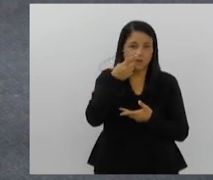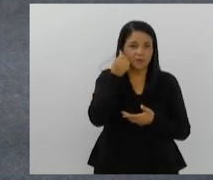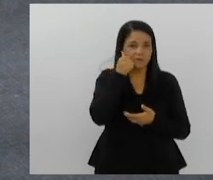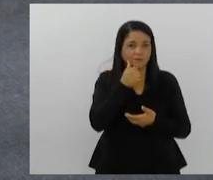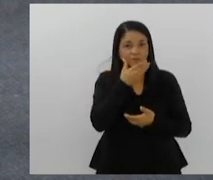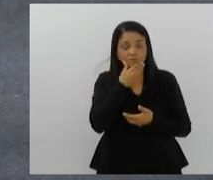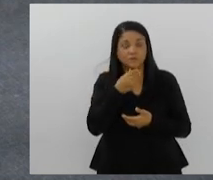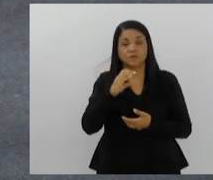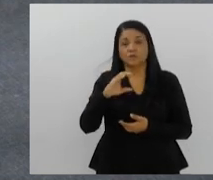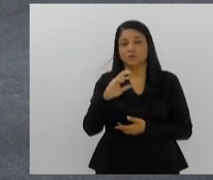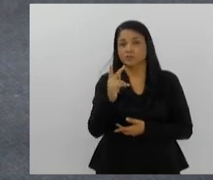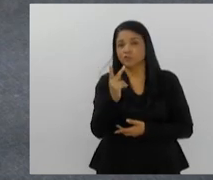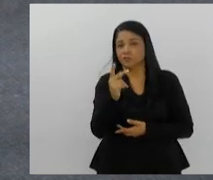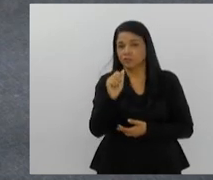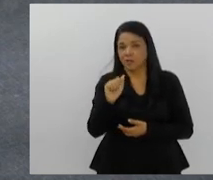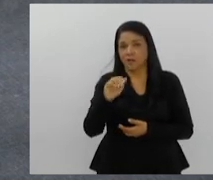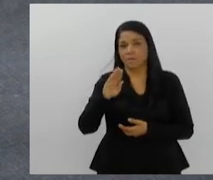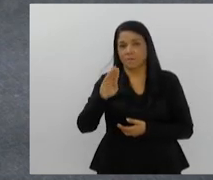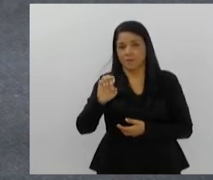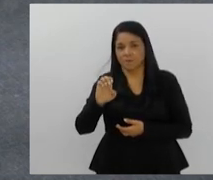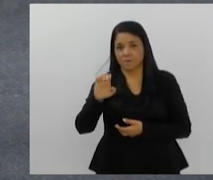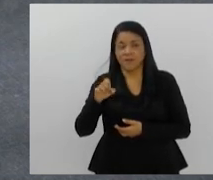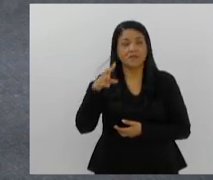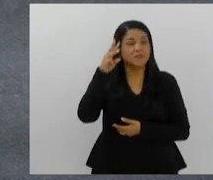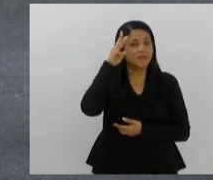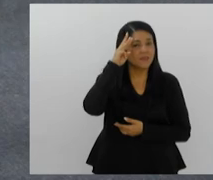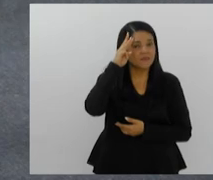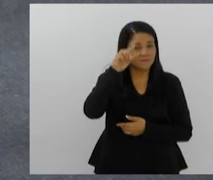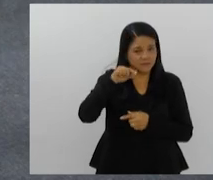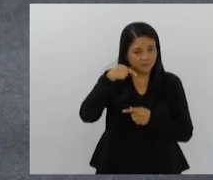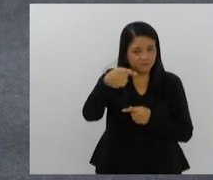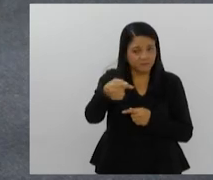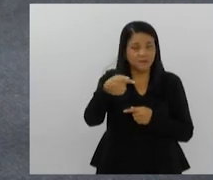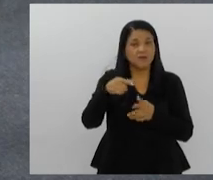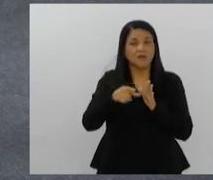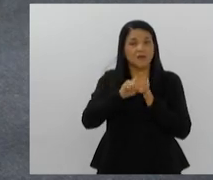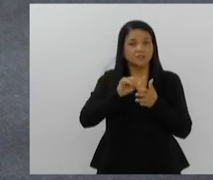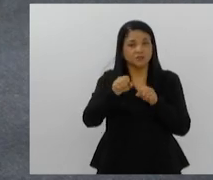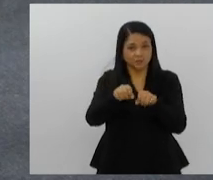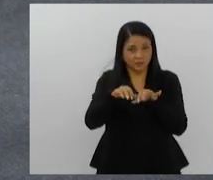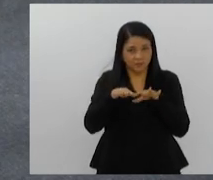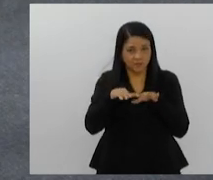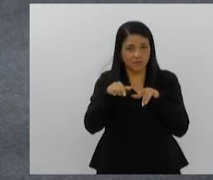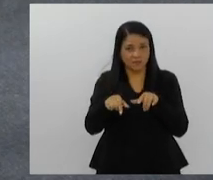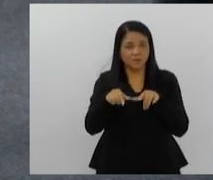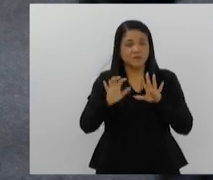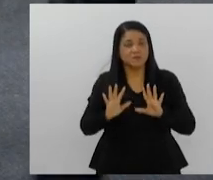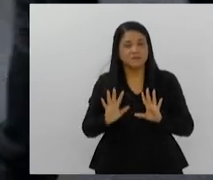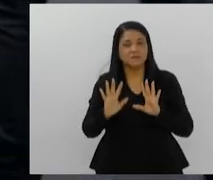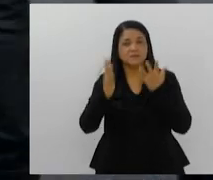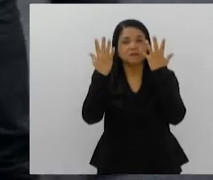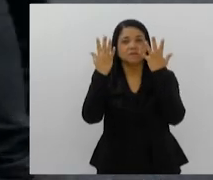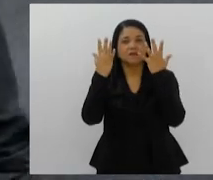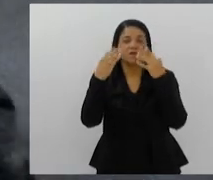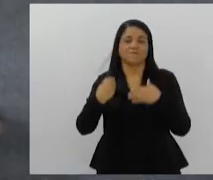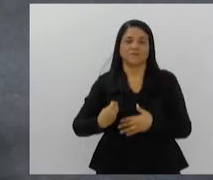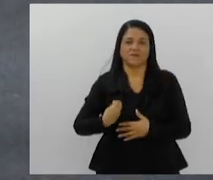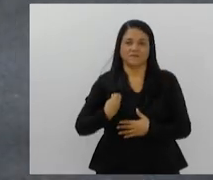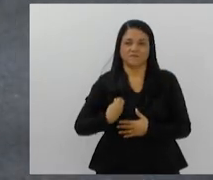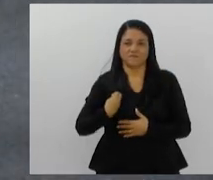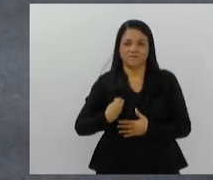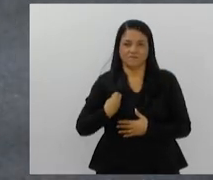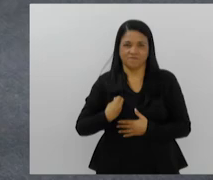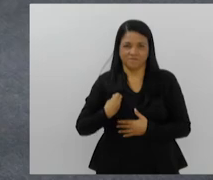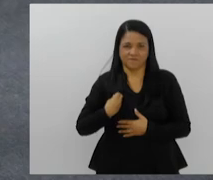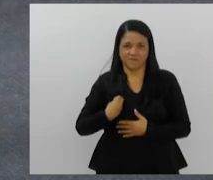da Rubi, que faremos na próxima terça-feira, antes do plenário, justamente para celebrar a vida que está chegando,